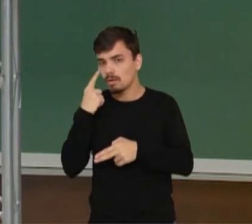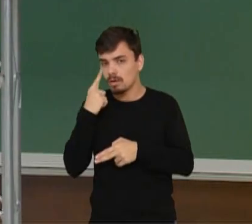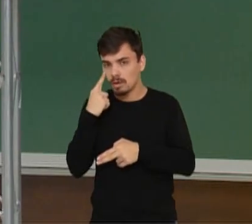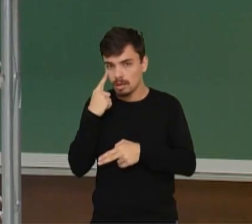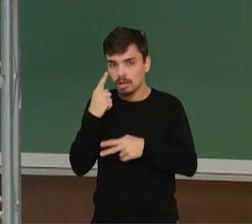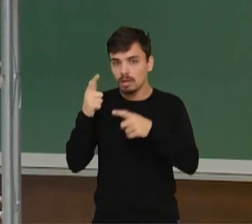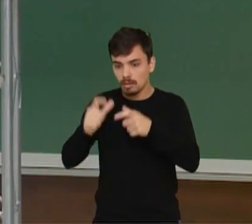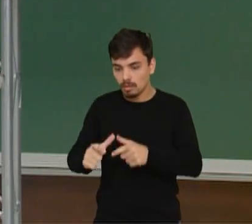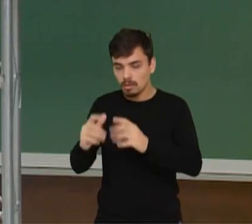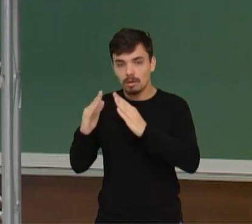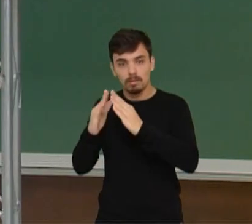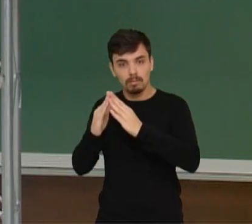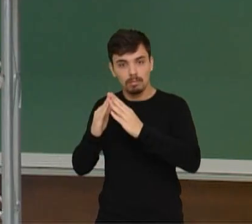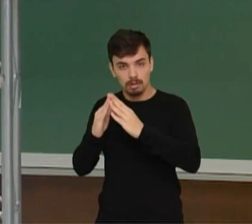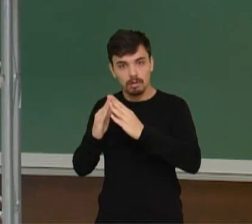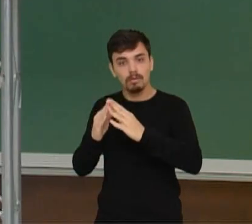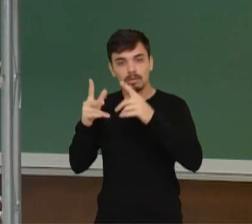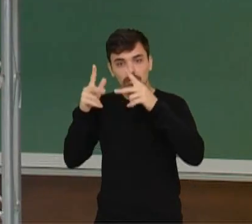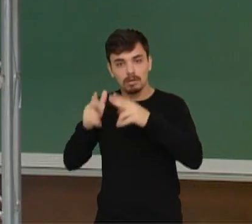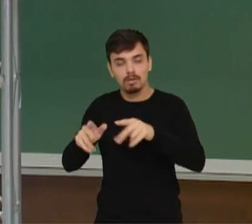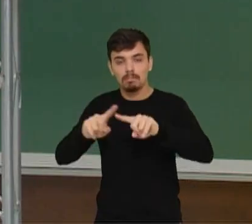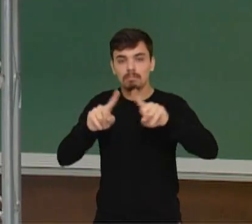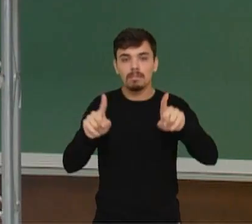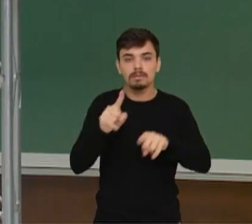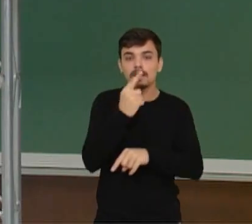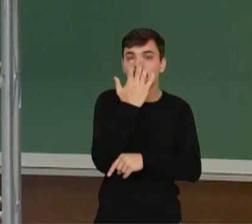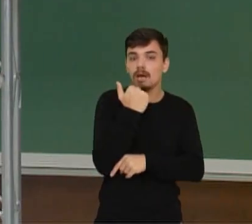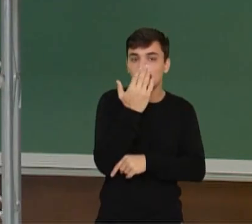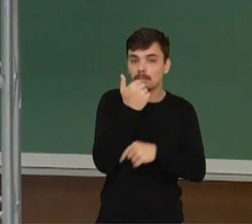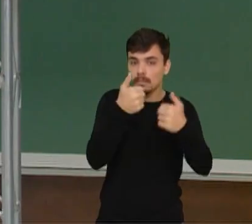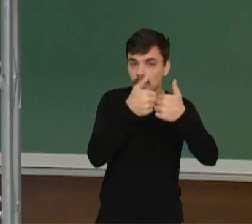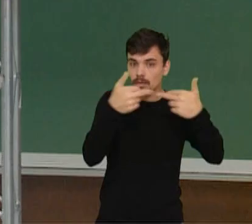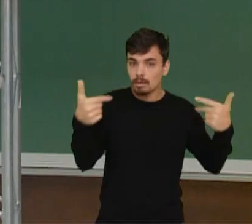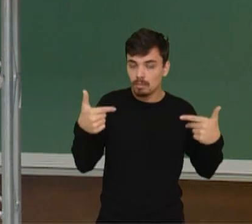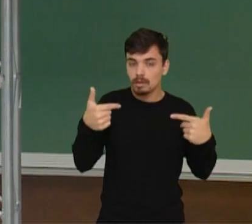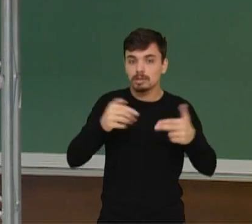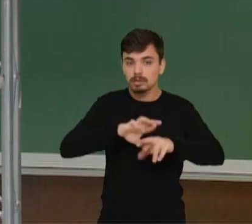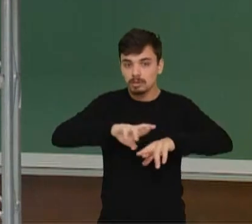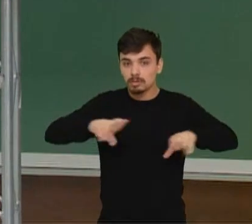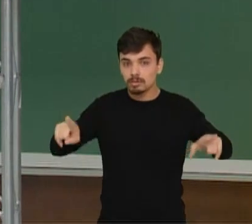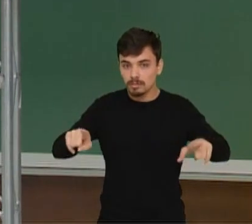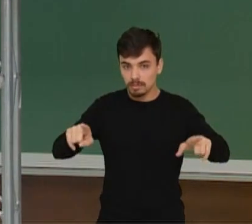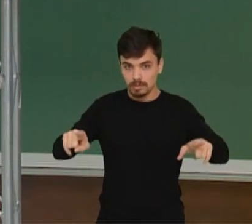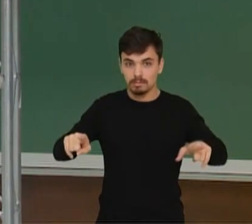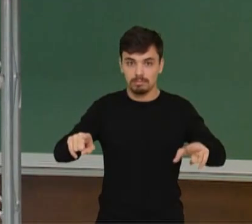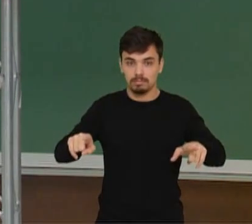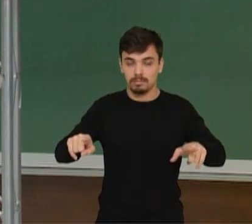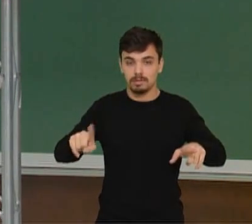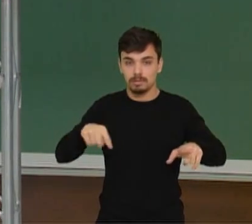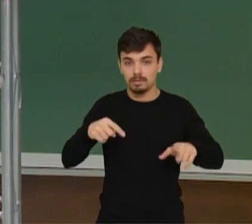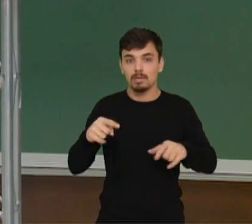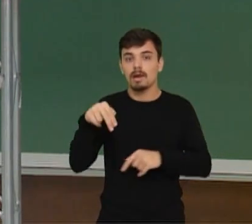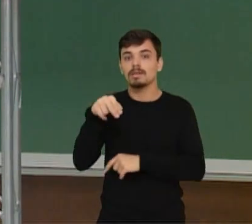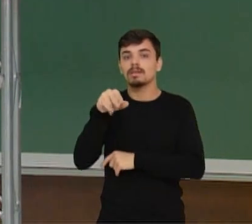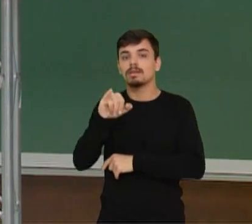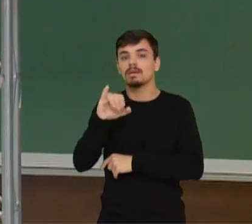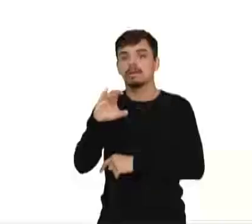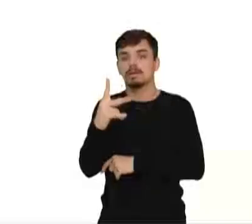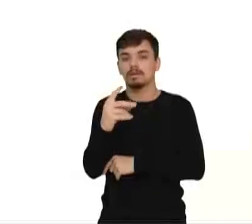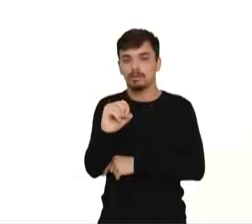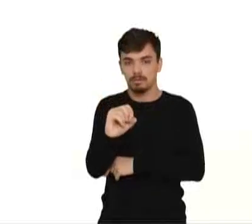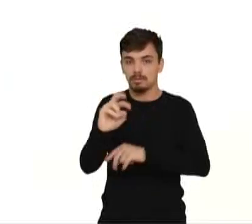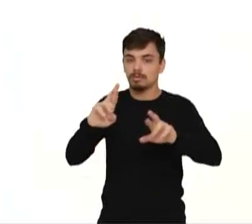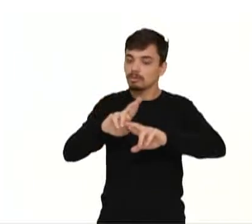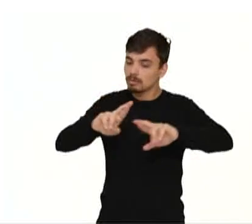mesmo habitat. Porém, eles se alimentam de coisas diferentes. Então, eles estão ocupando nichos ecológicos diferentes. Então, a nossa